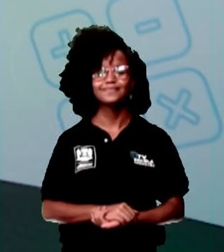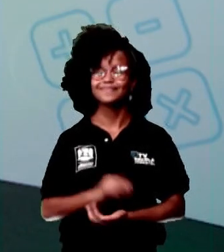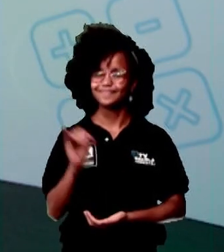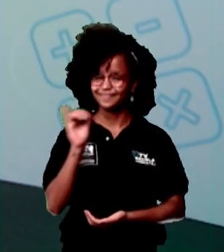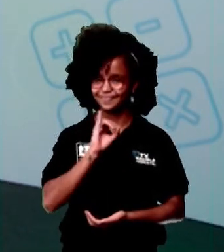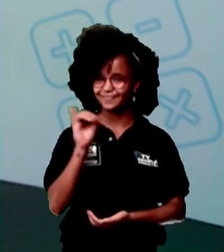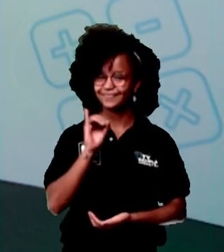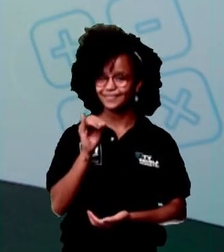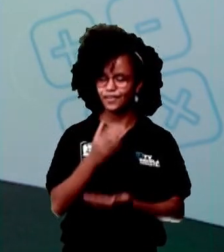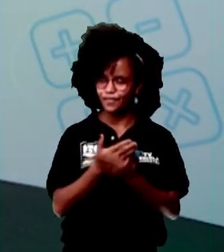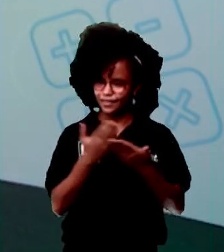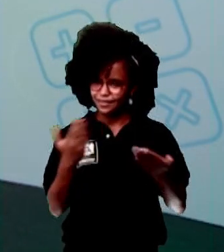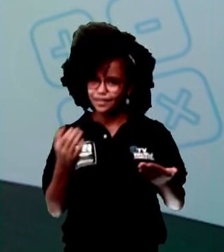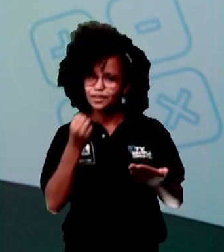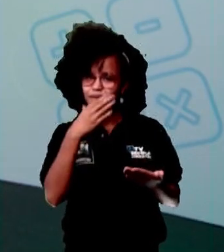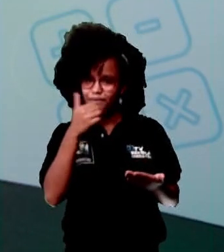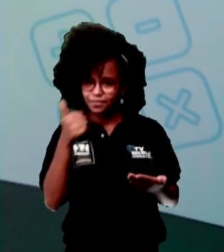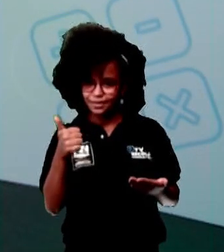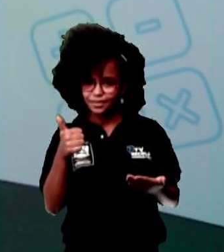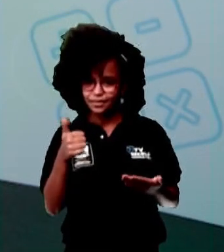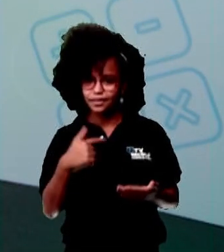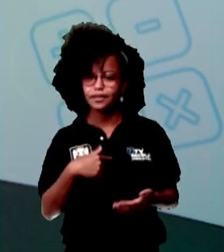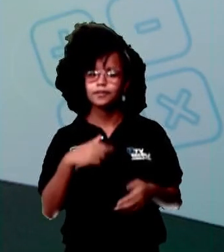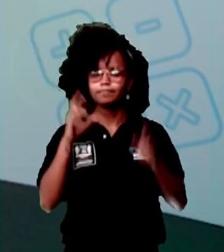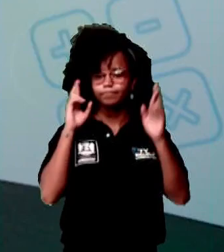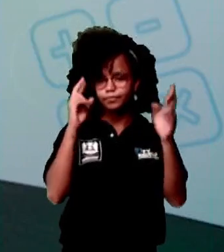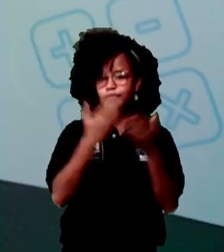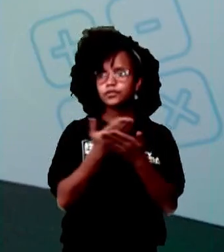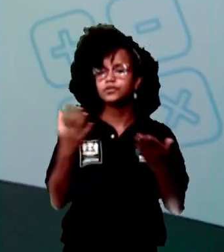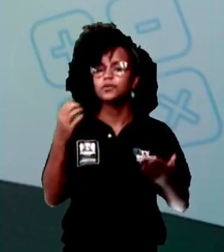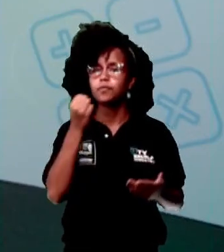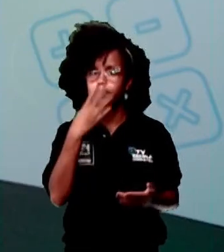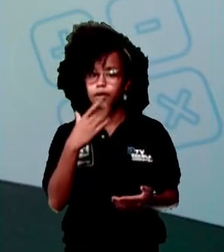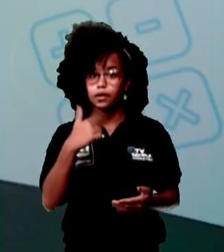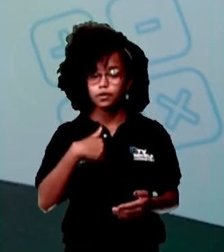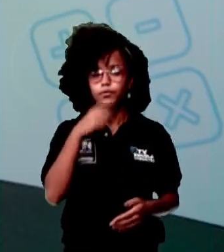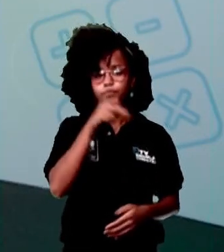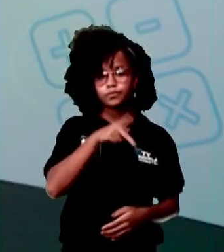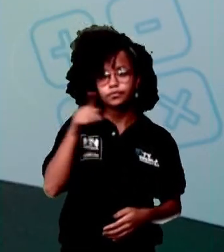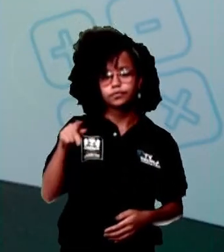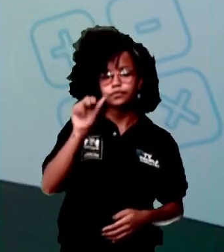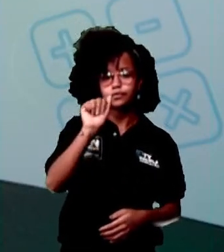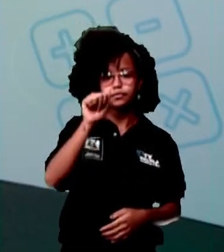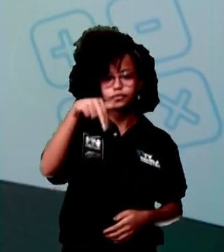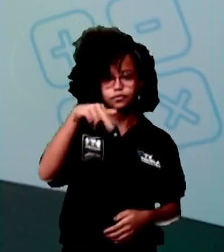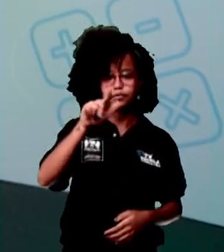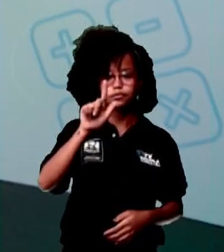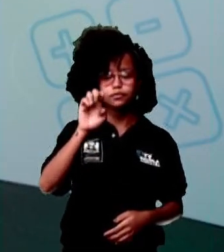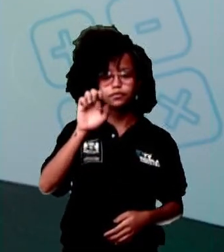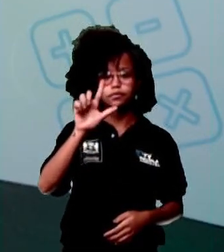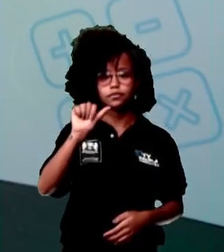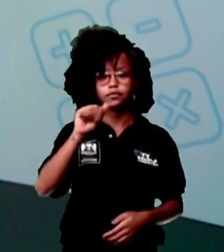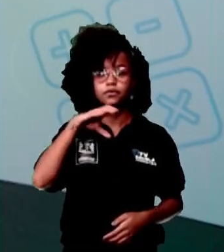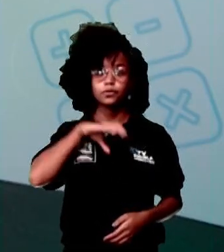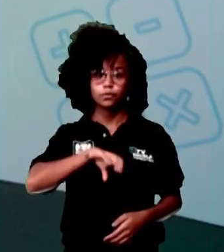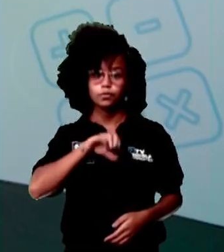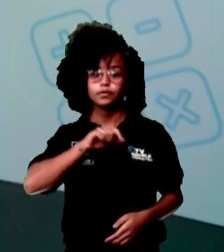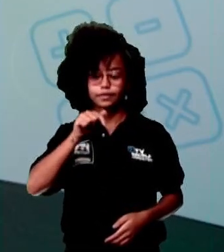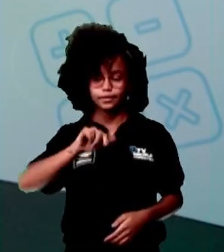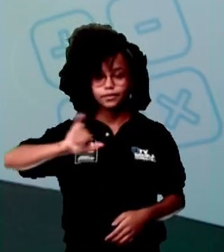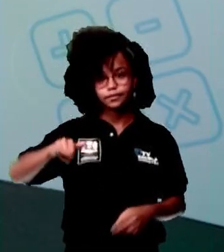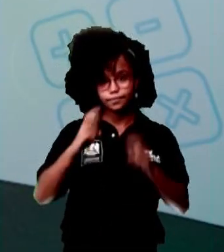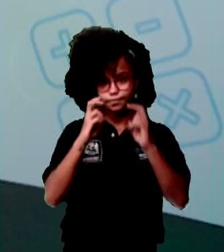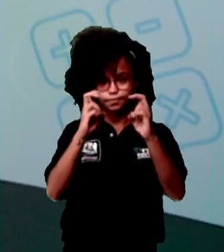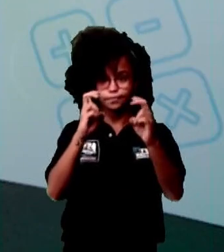Olá, como vocês estão? Espero que todos estejam bem. Eu sou a professora Ângela Carvalho, de Língua Portuguesa da Rede de